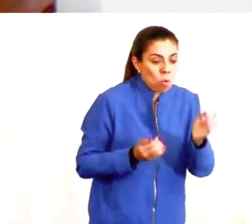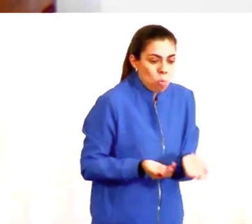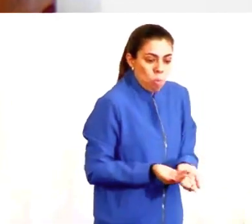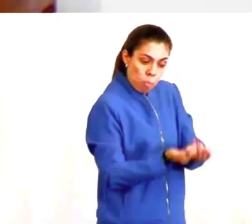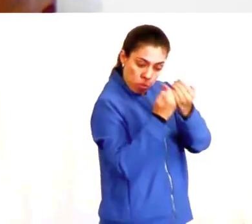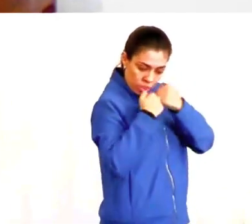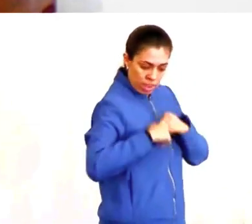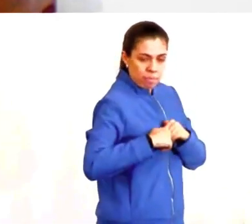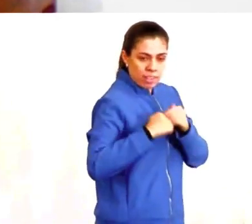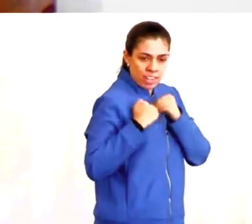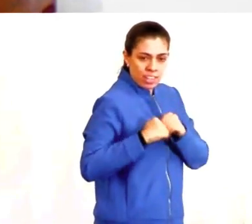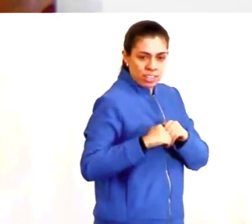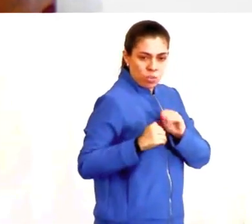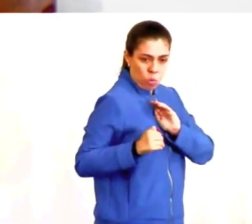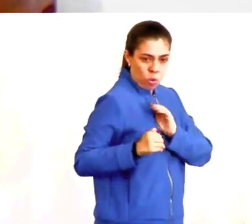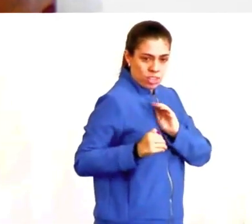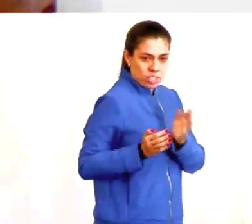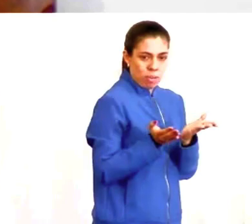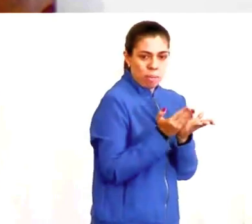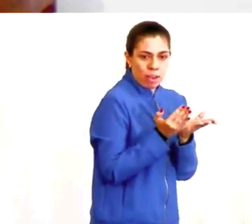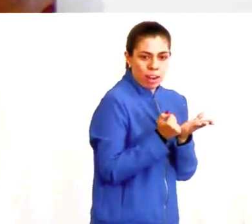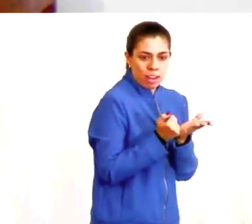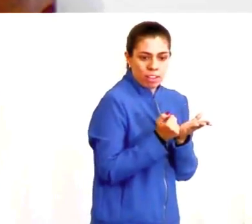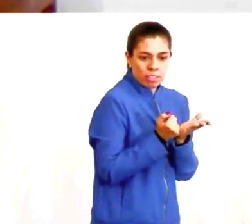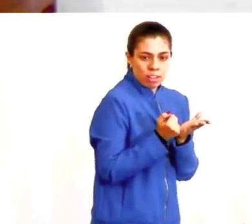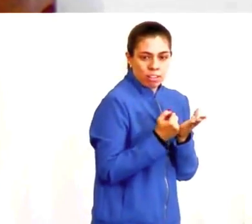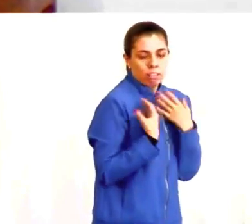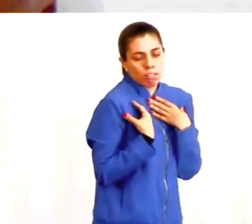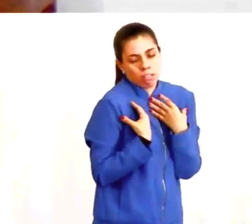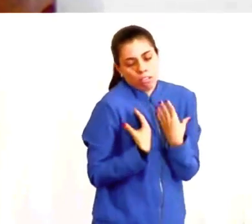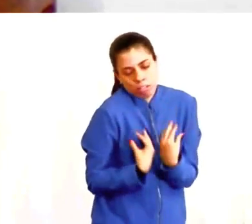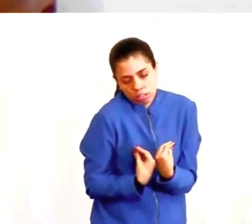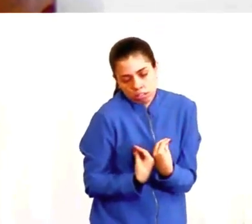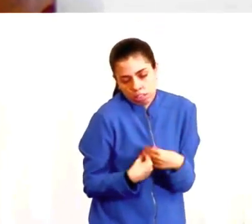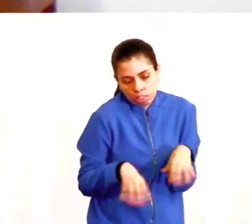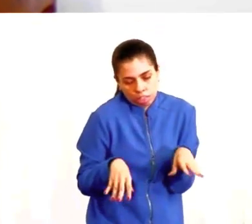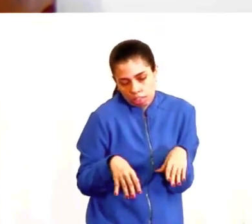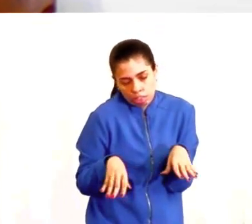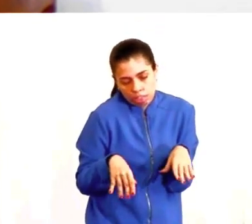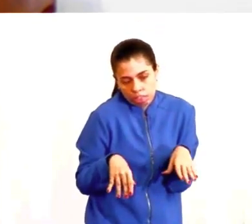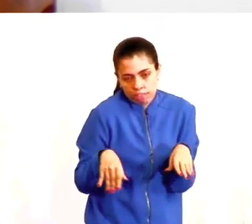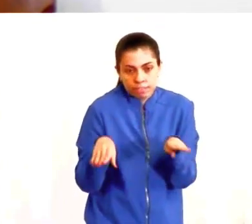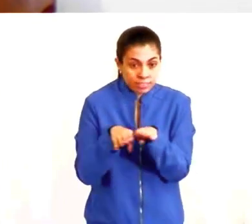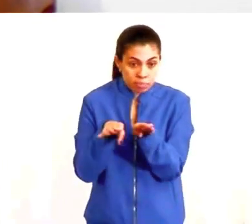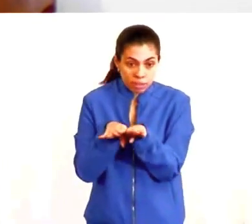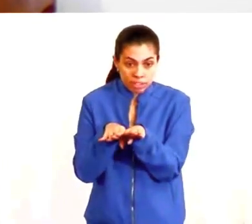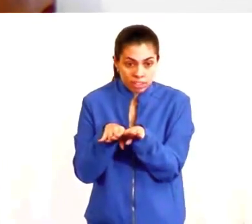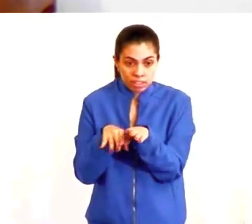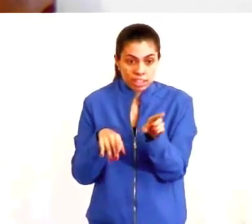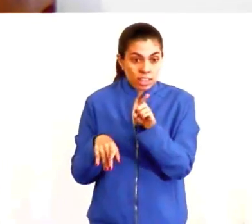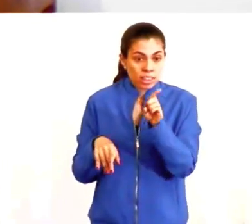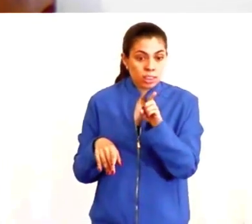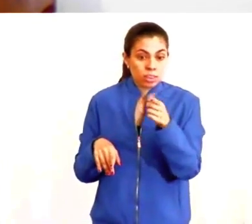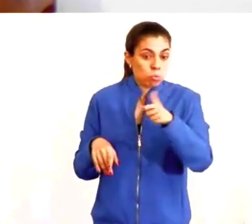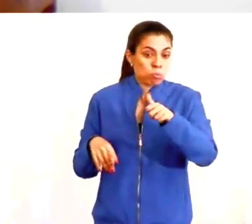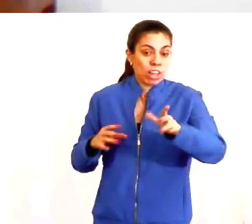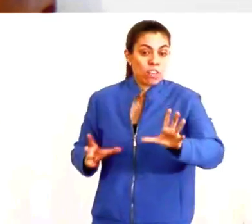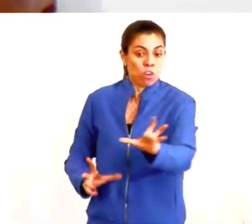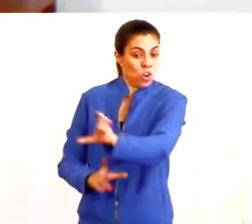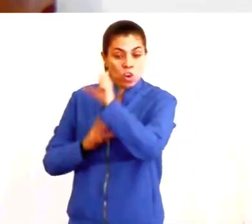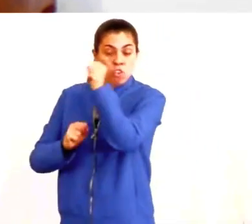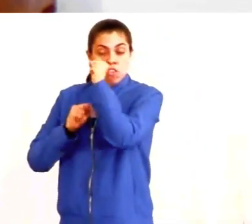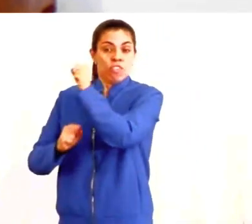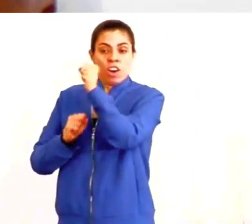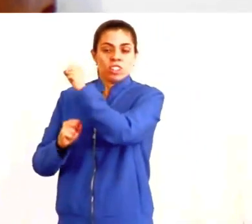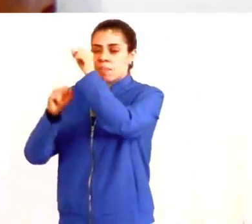seus discípulos, ao adorarem o Cristo ressurreto, estariam, ao dizer um